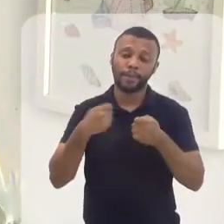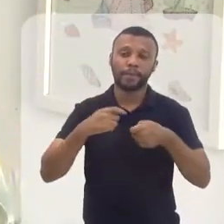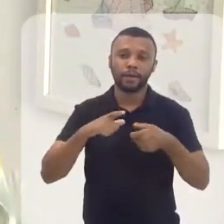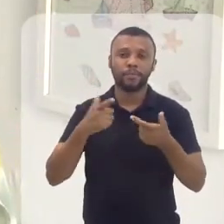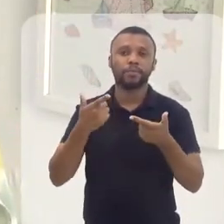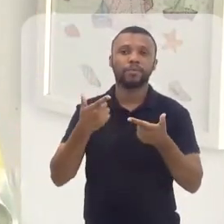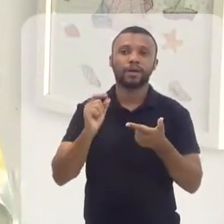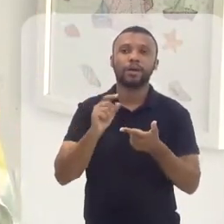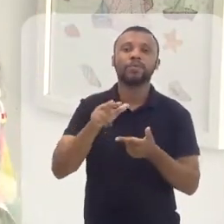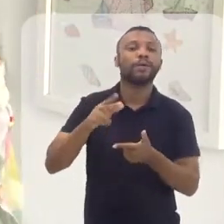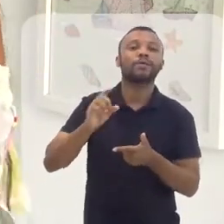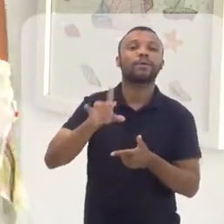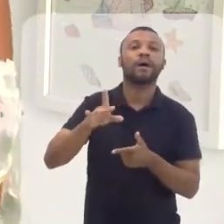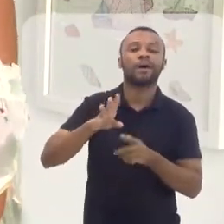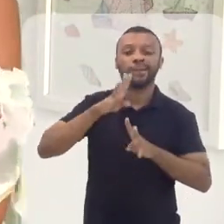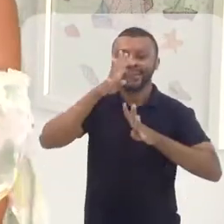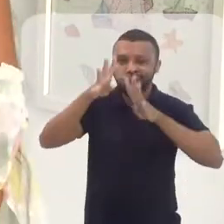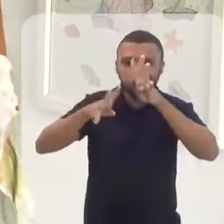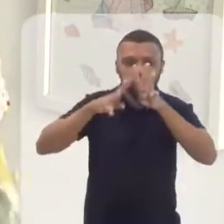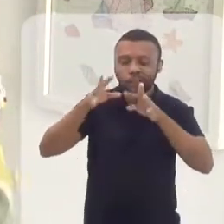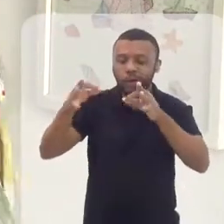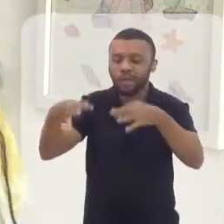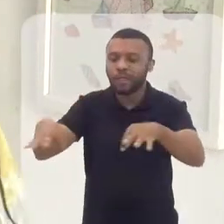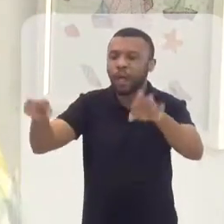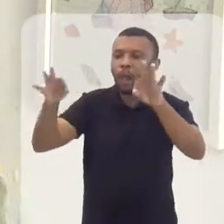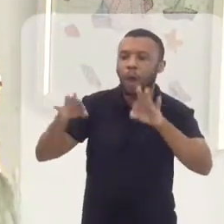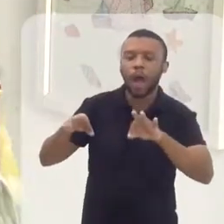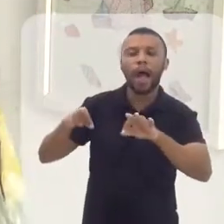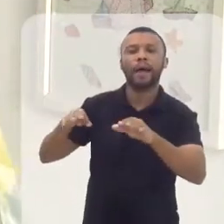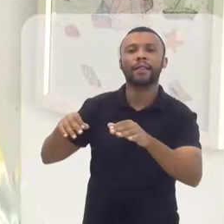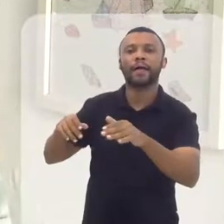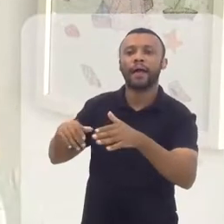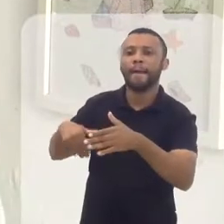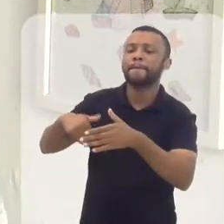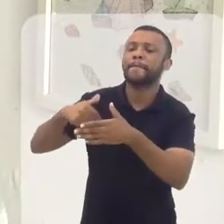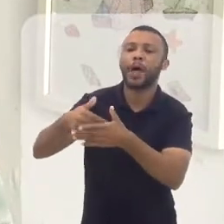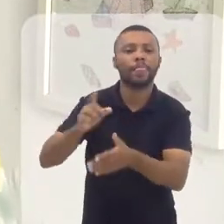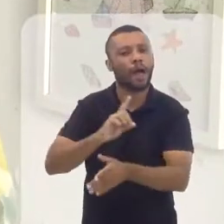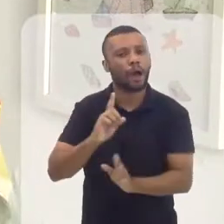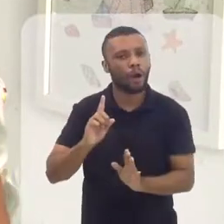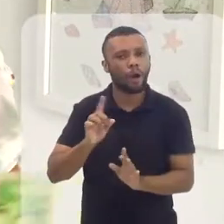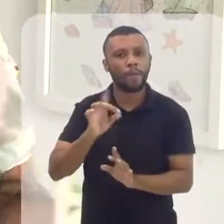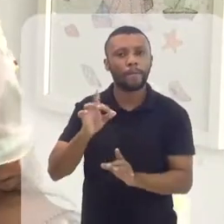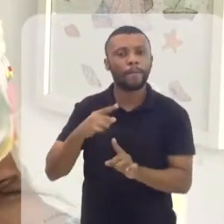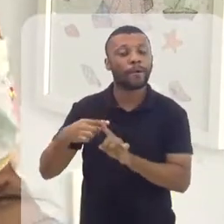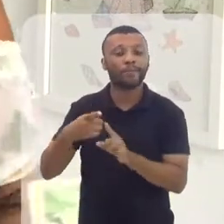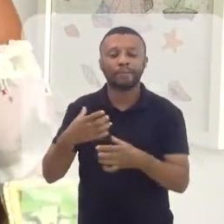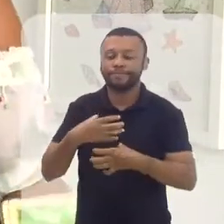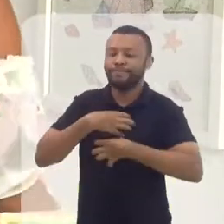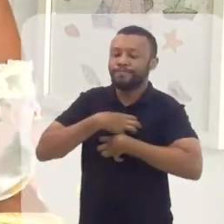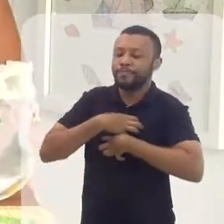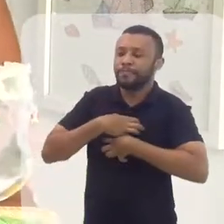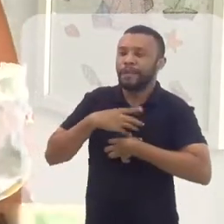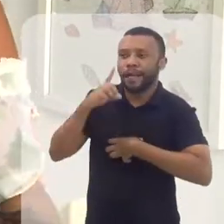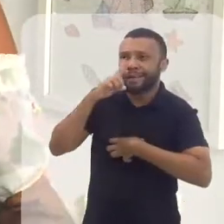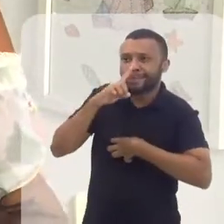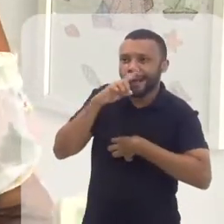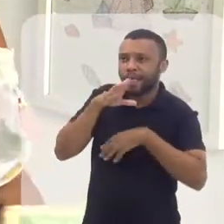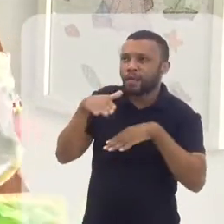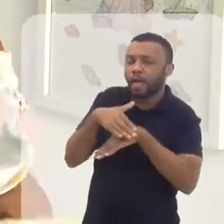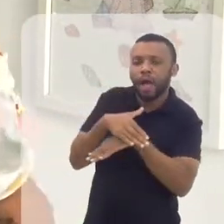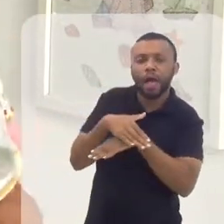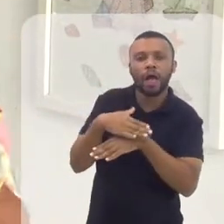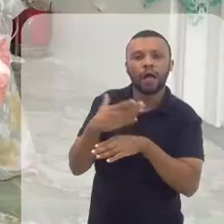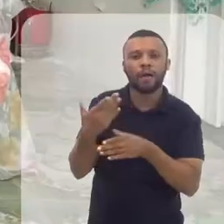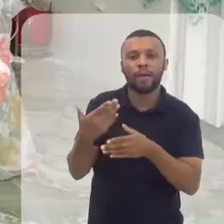pedir licença. Tá? Não é só meter o pé na lona, né? Nem na porta, né? Porque você se sente muito vulnerável, imagina,